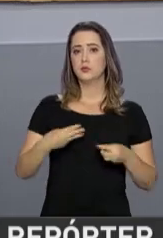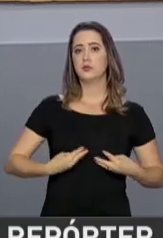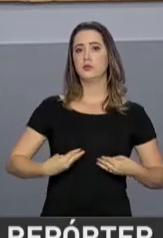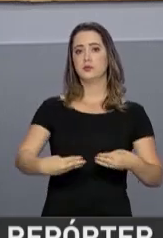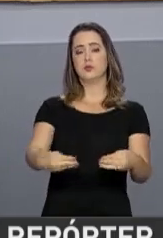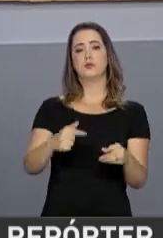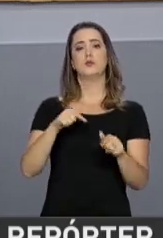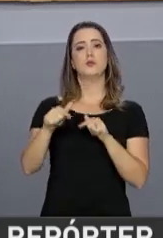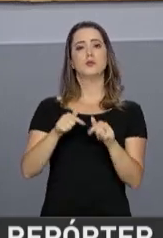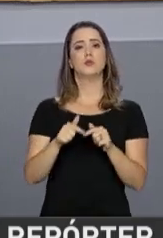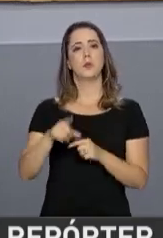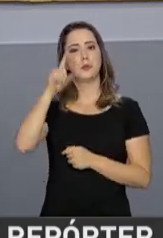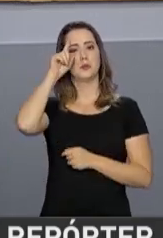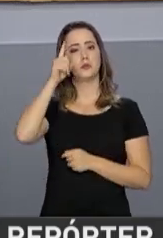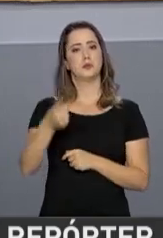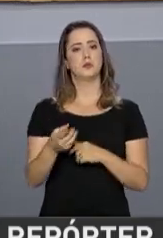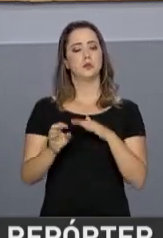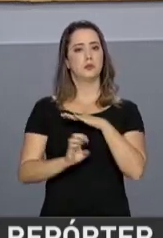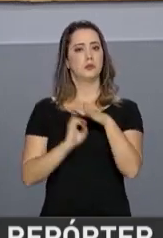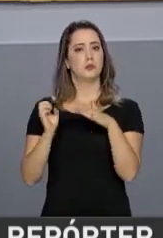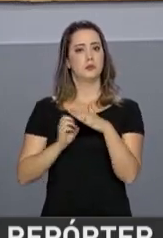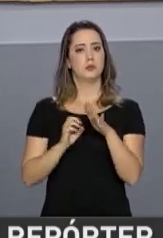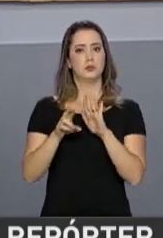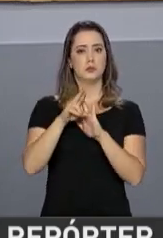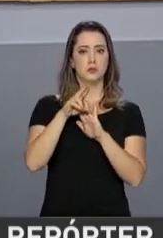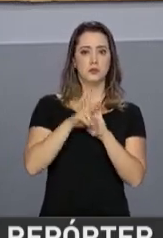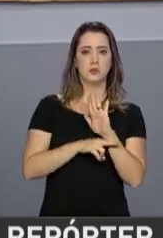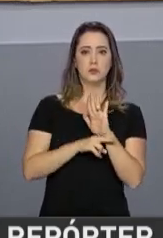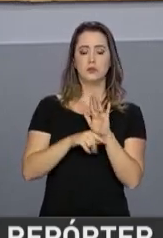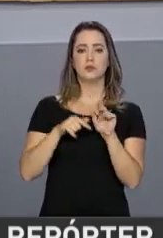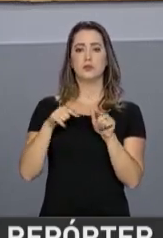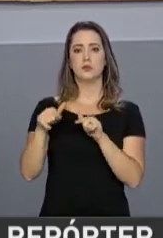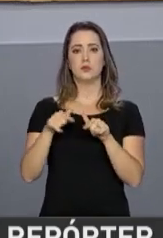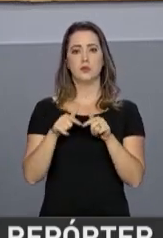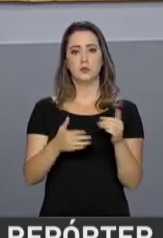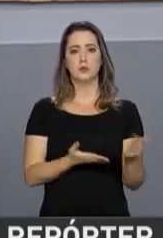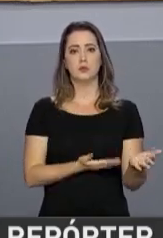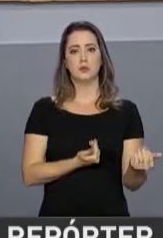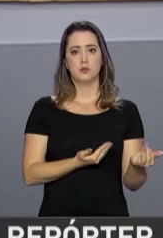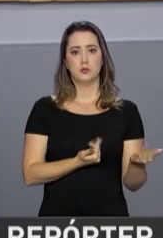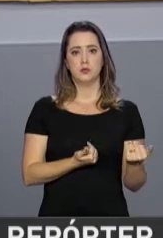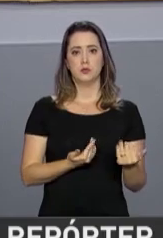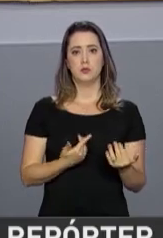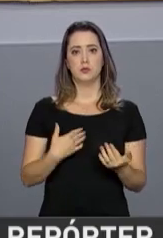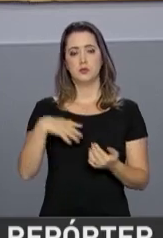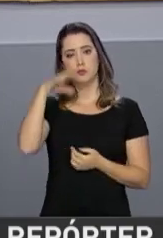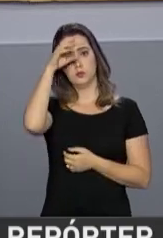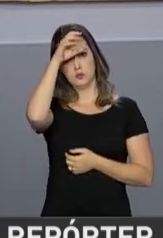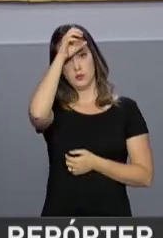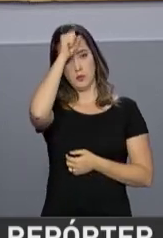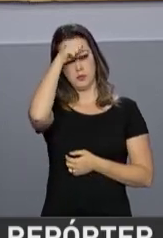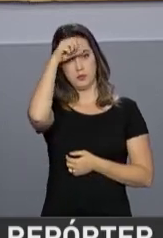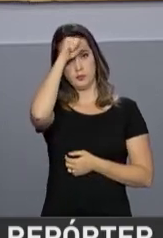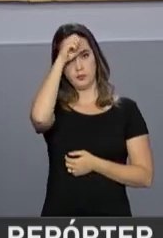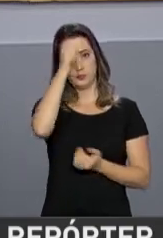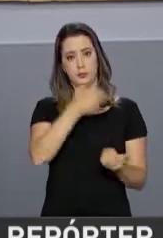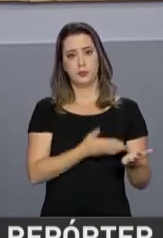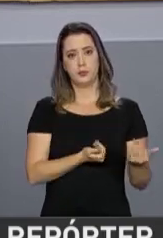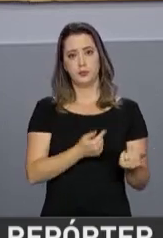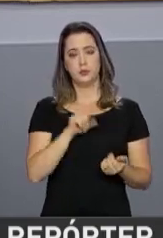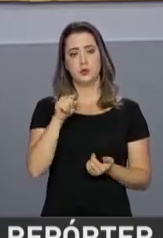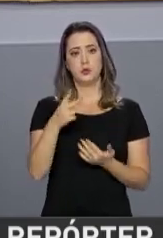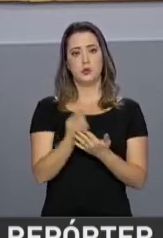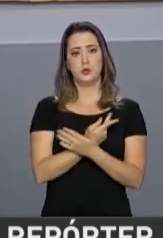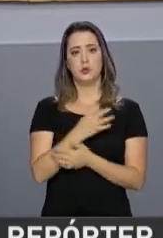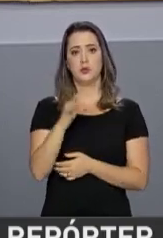do trabalho obrigam as empresas a regularizarem a situação dos adolescentes que passam a trabalhar como jovens aprendizes